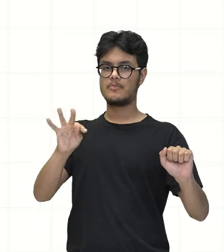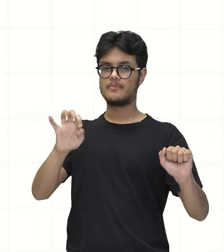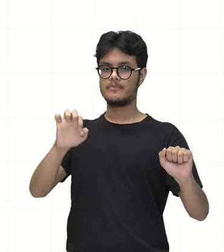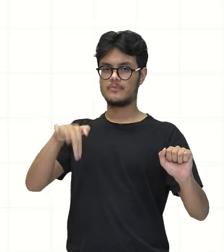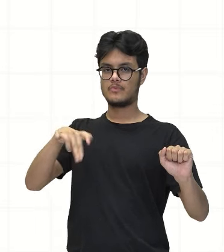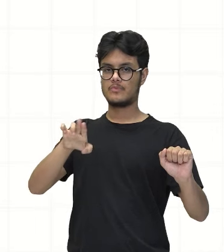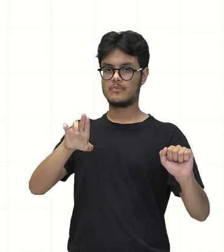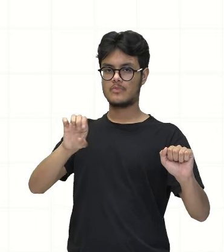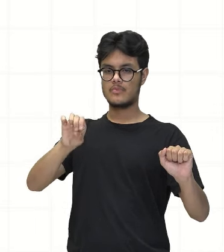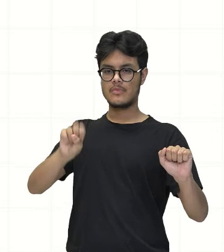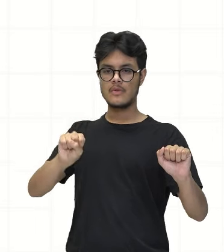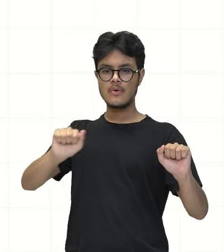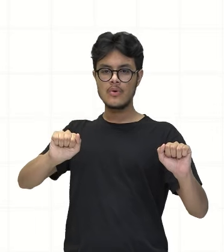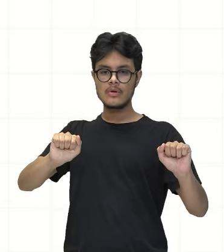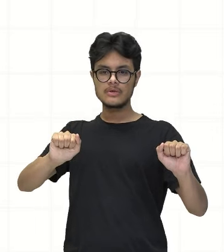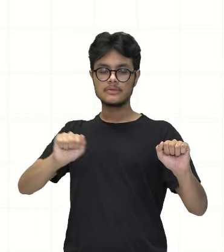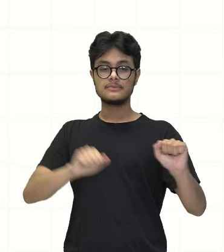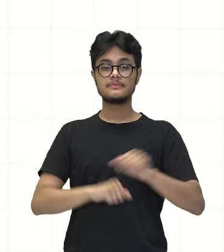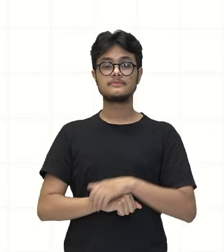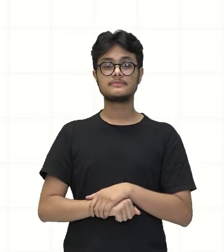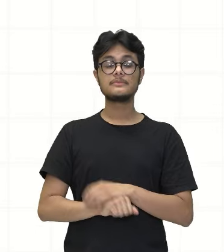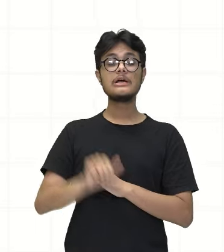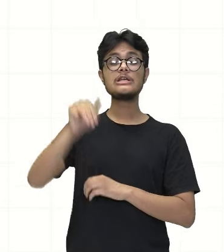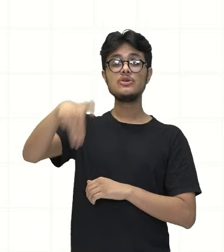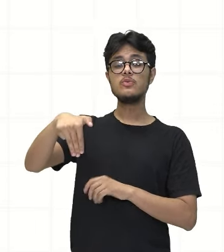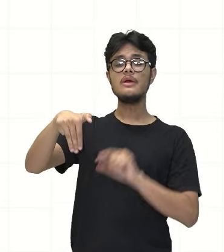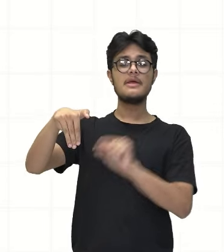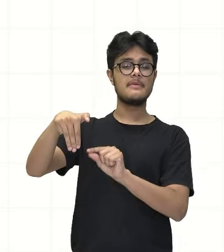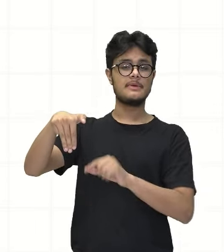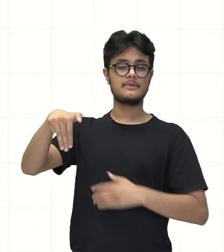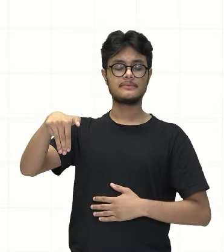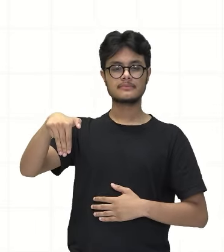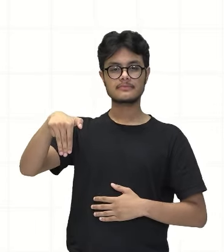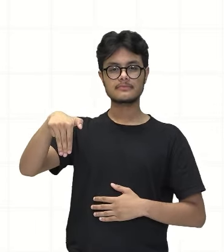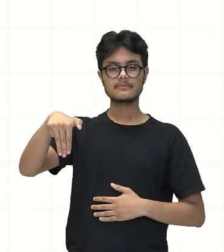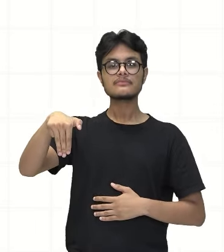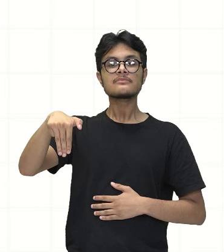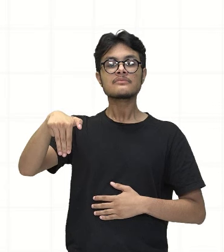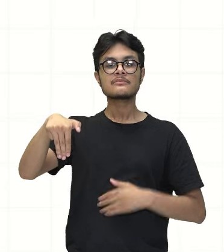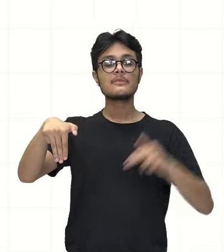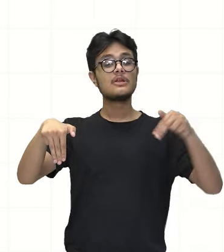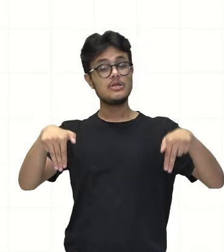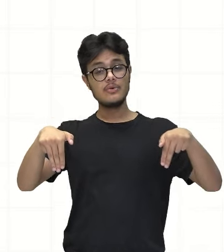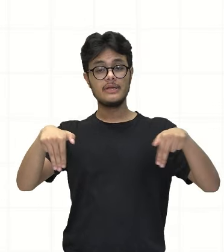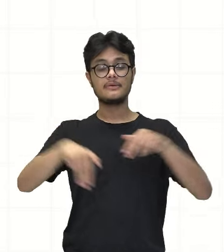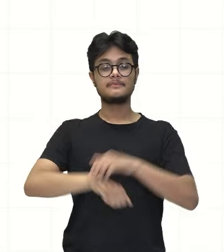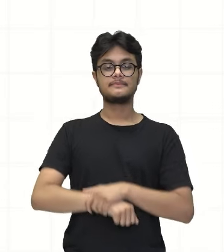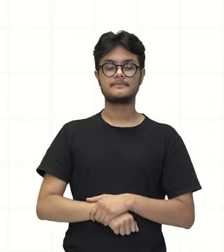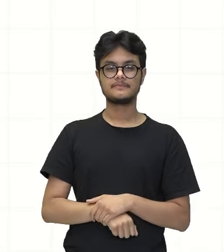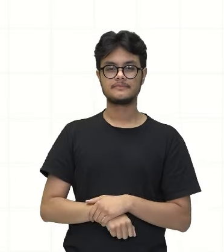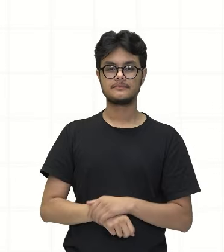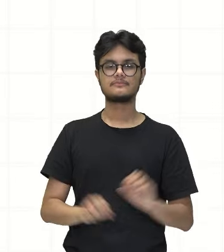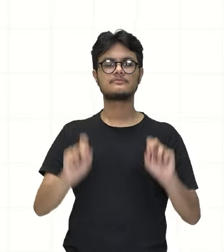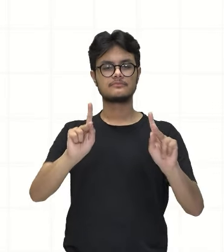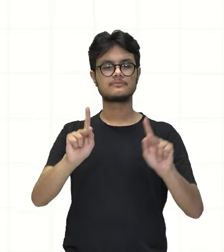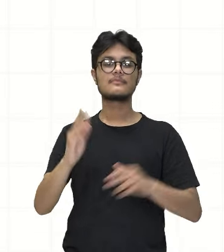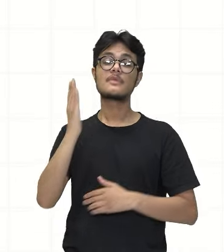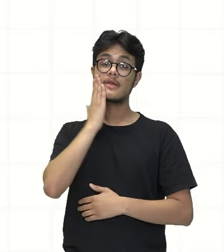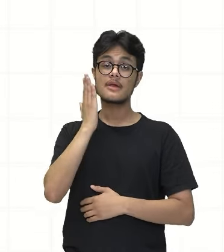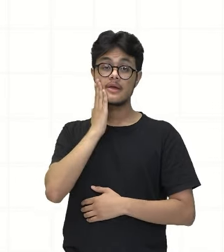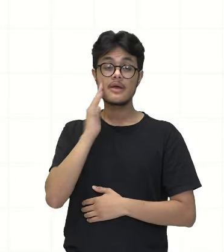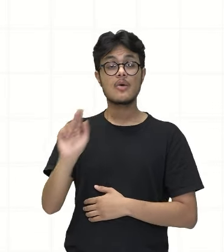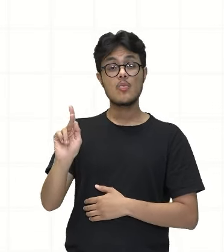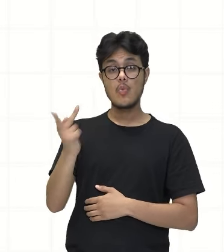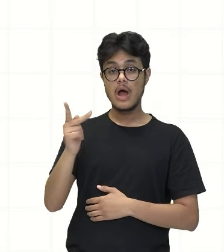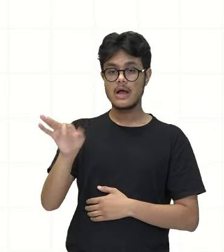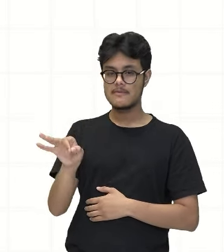Ele me dá a projeção n, né? Se uma é m, a outra é n. E também eu conheço a medida da altura,